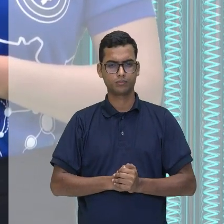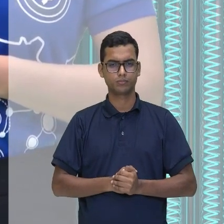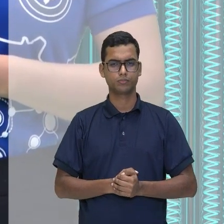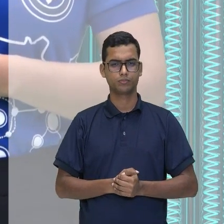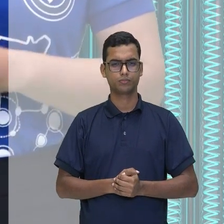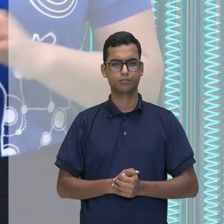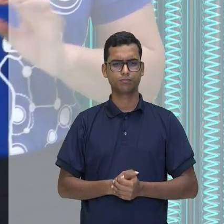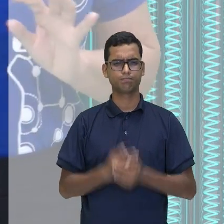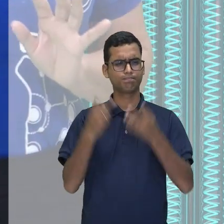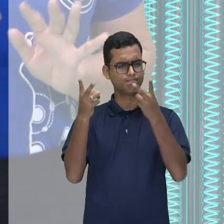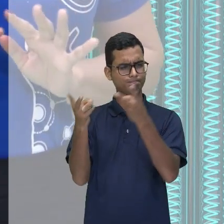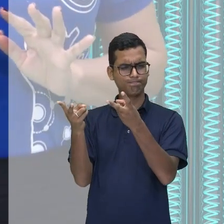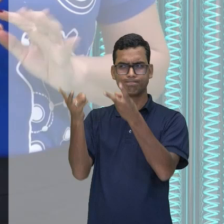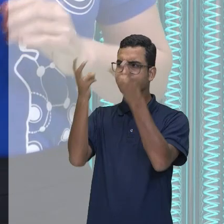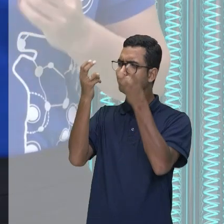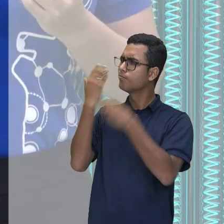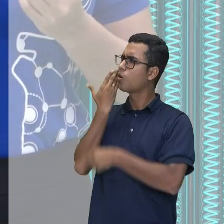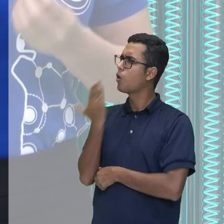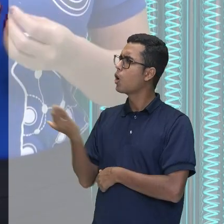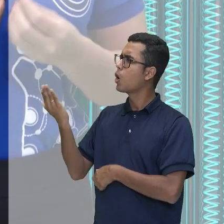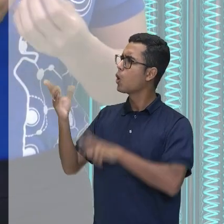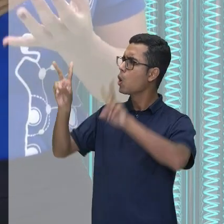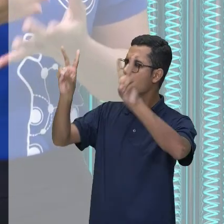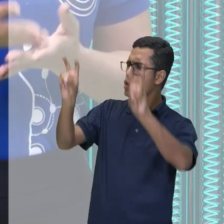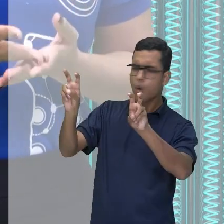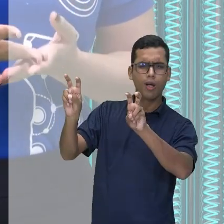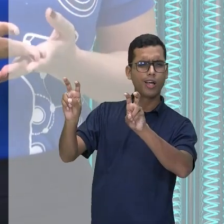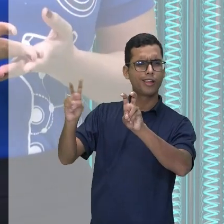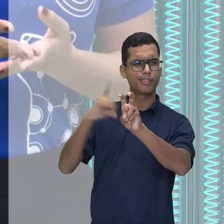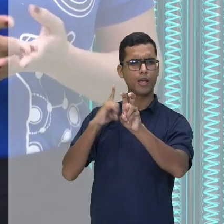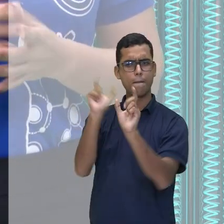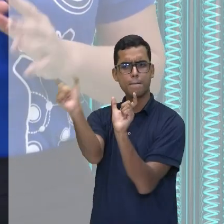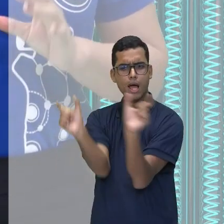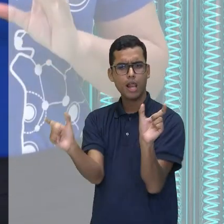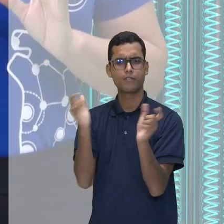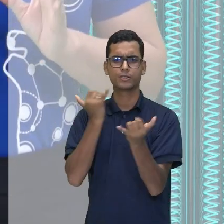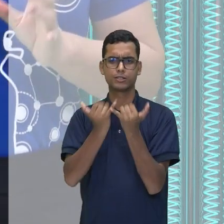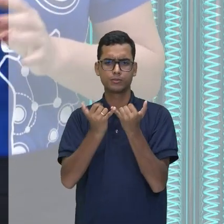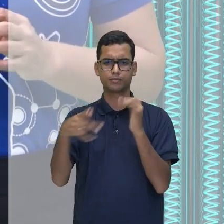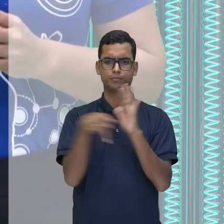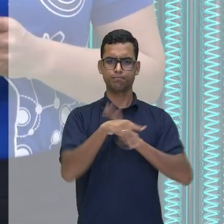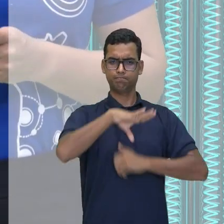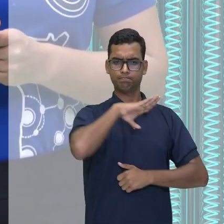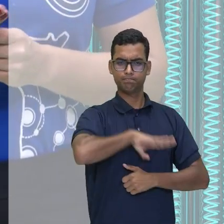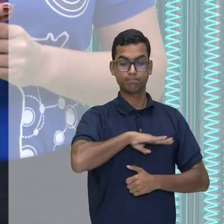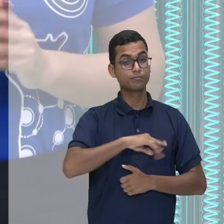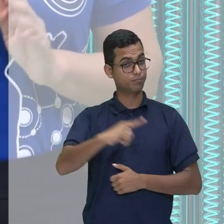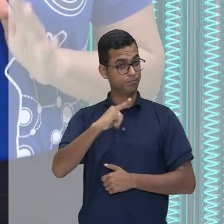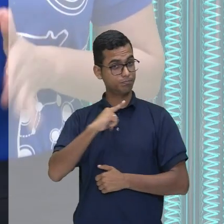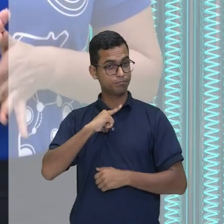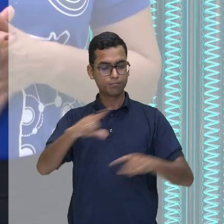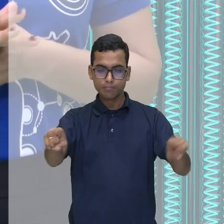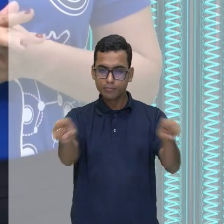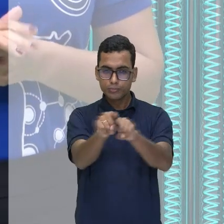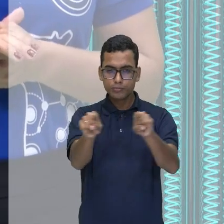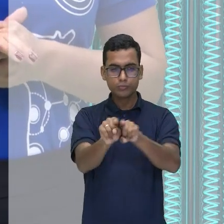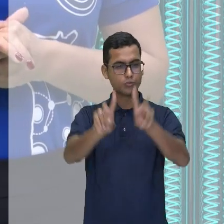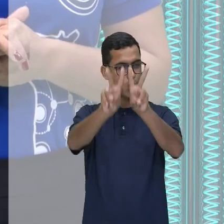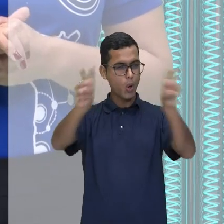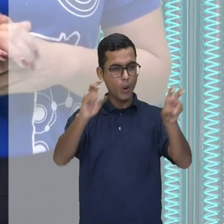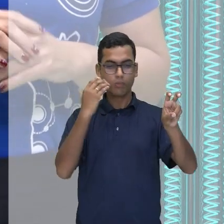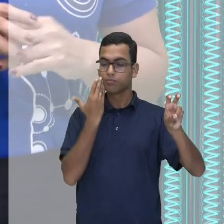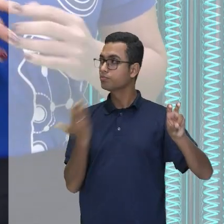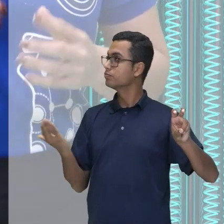no título nós temos palavras cognatas. A partir desse título, nós